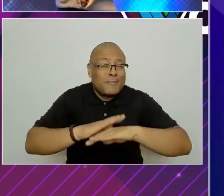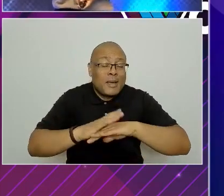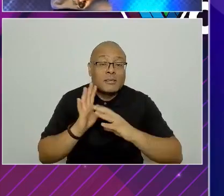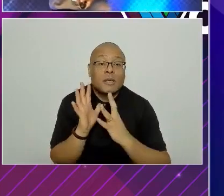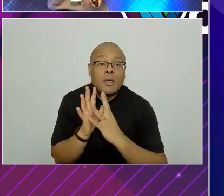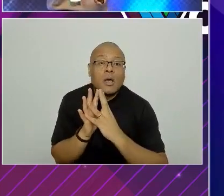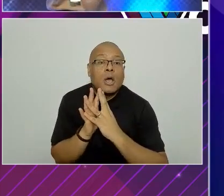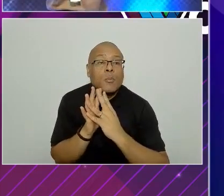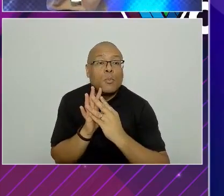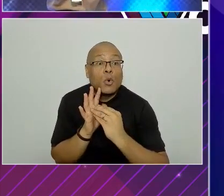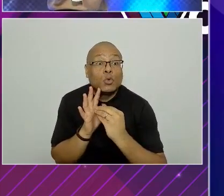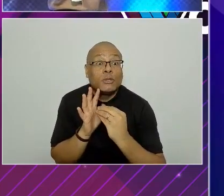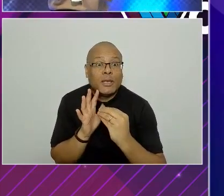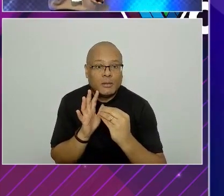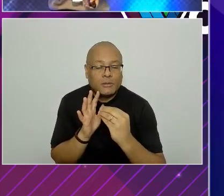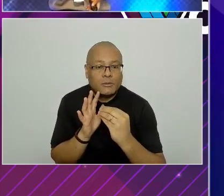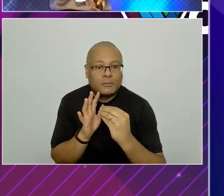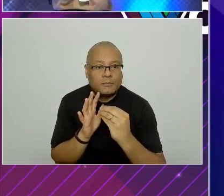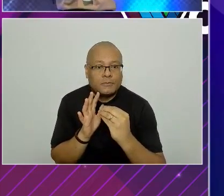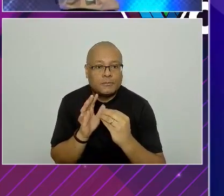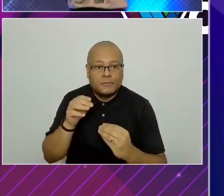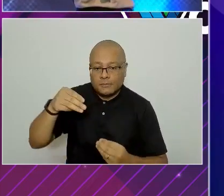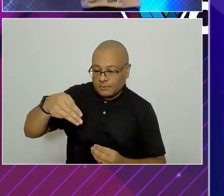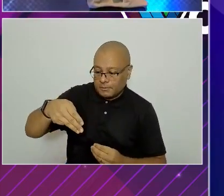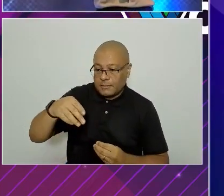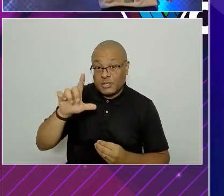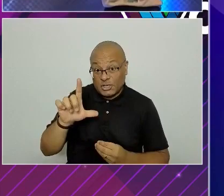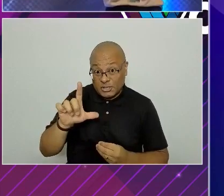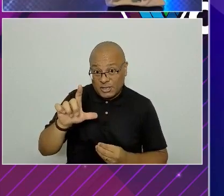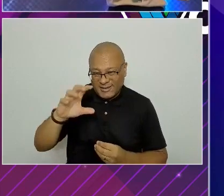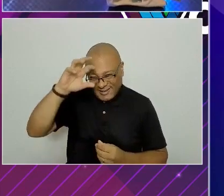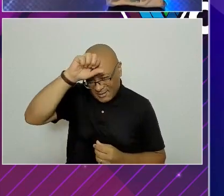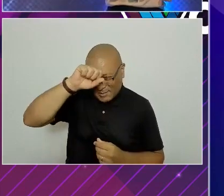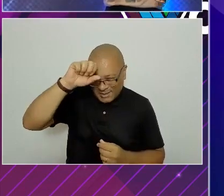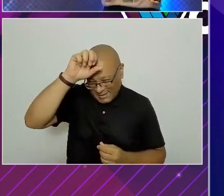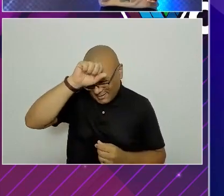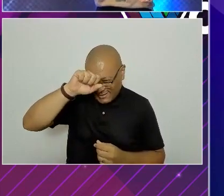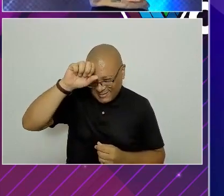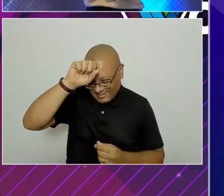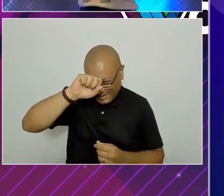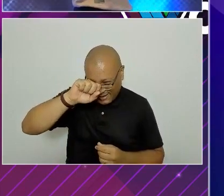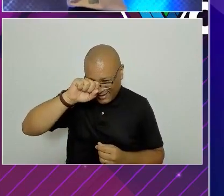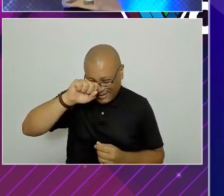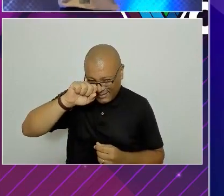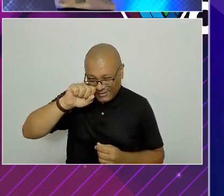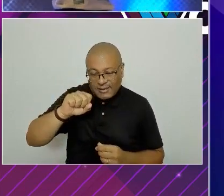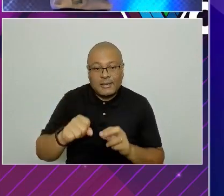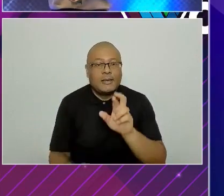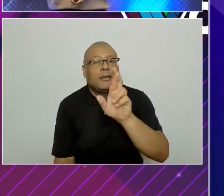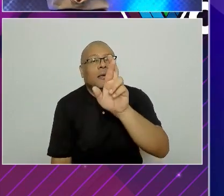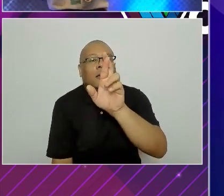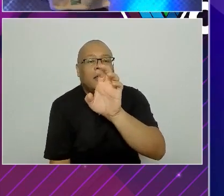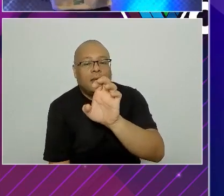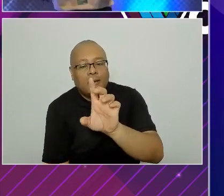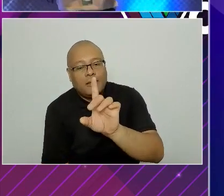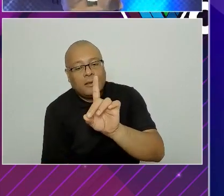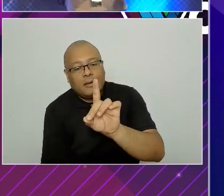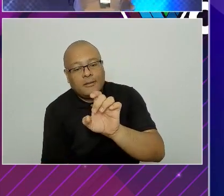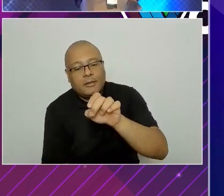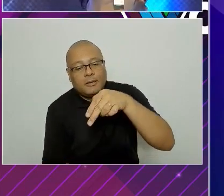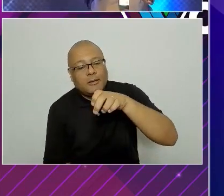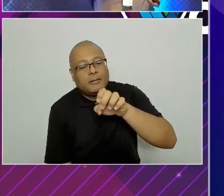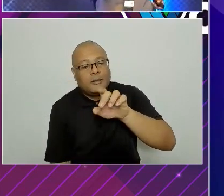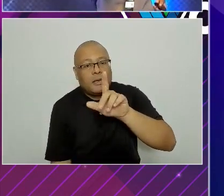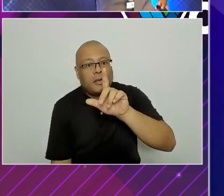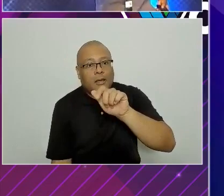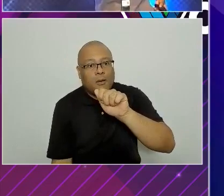modelos de aprendizado, né, de modelos de rede neural, para refinar ainda mais o